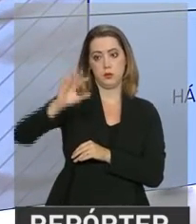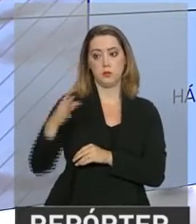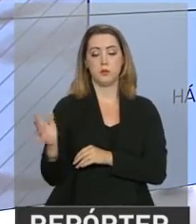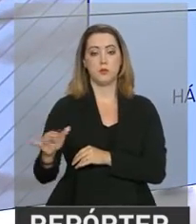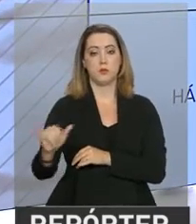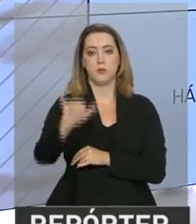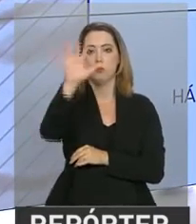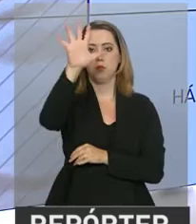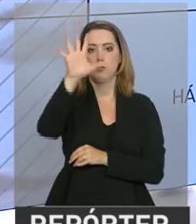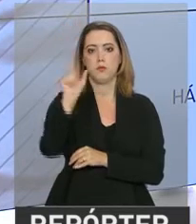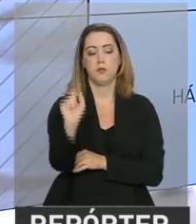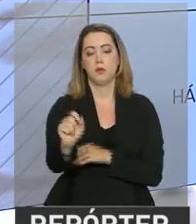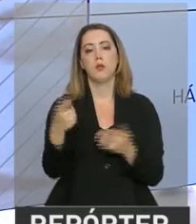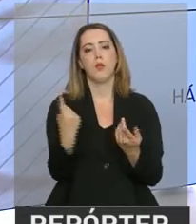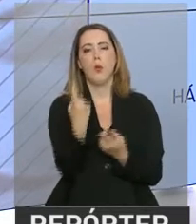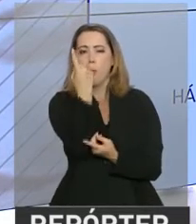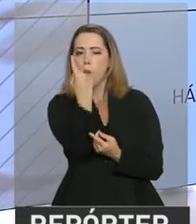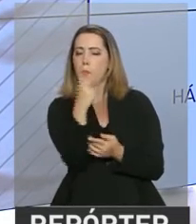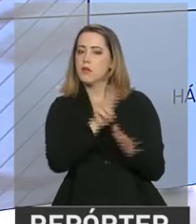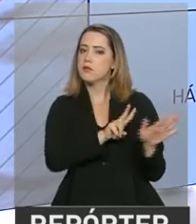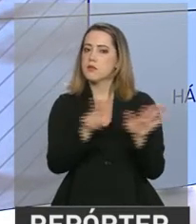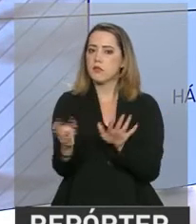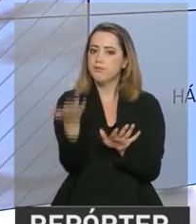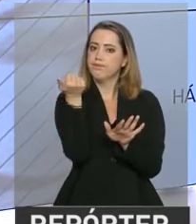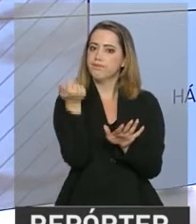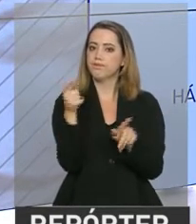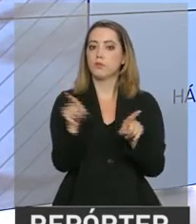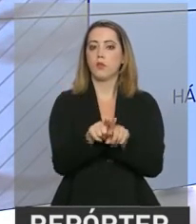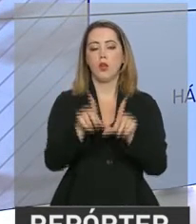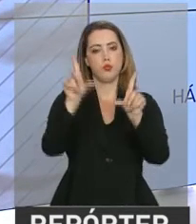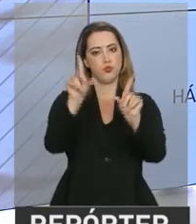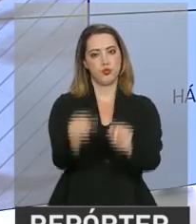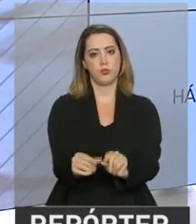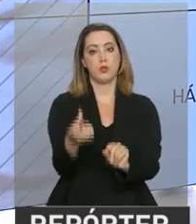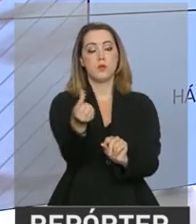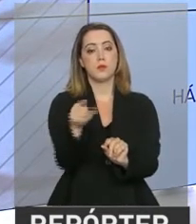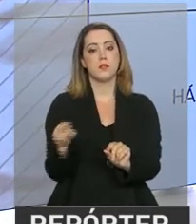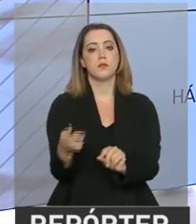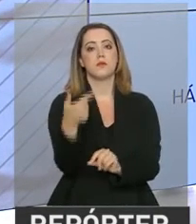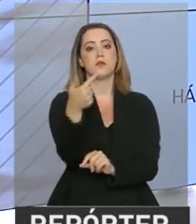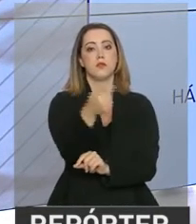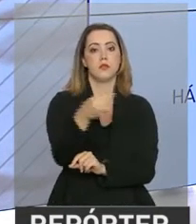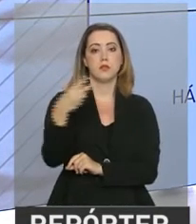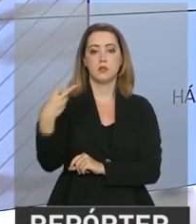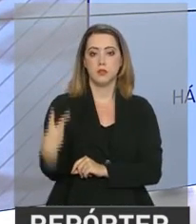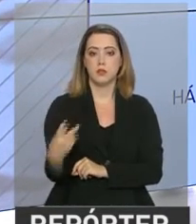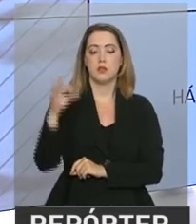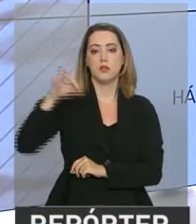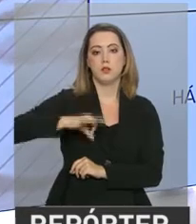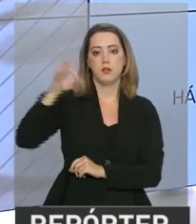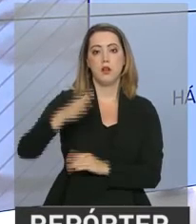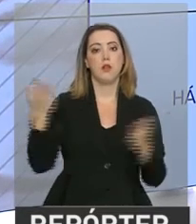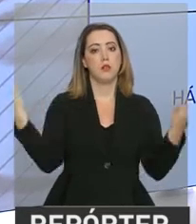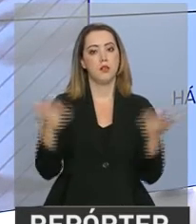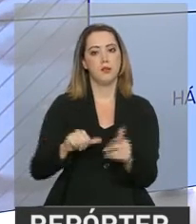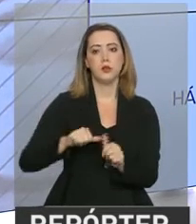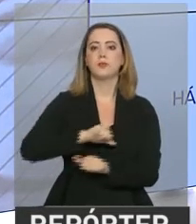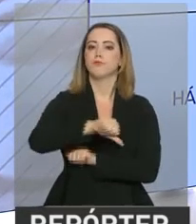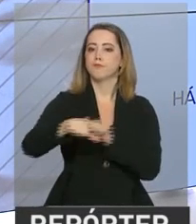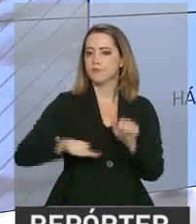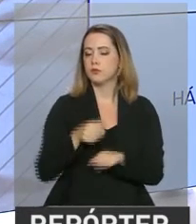2016 há uma semana esse percentual caiu para 6,72 e agora está em